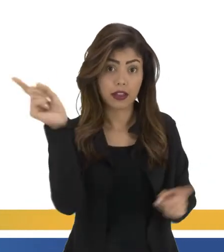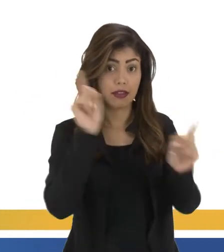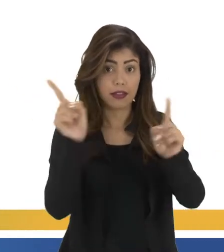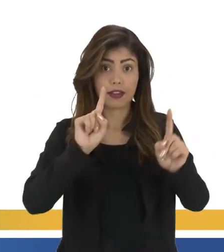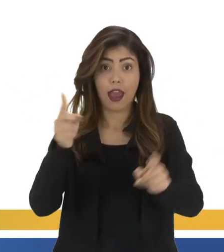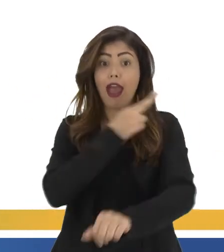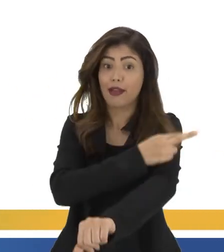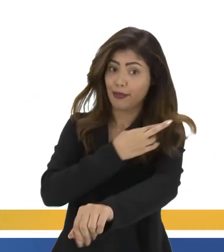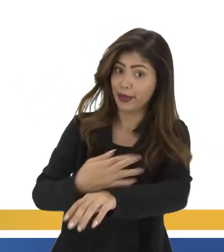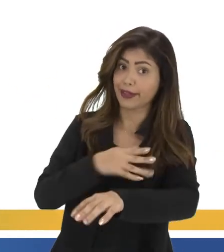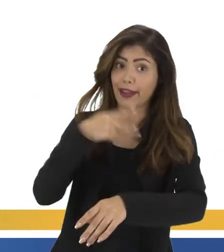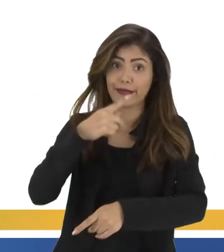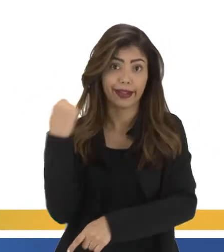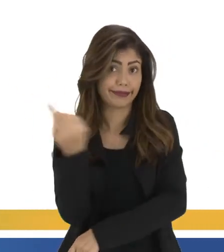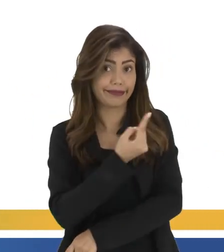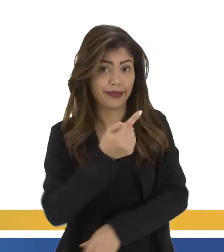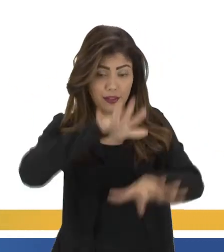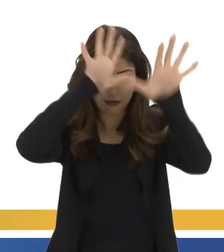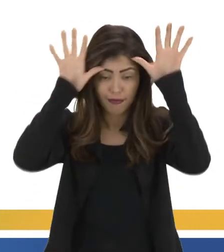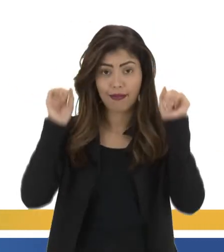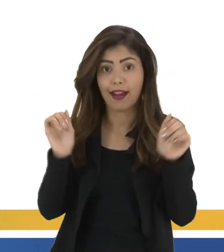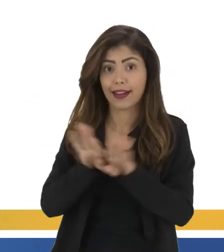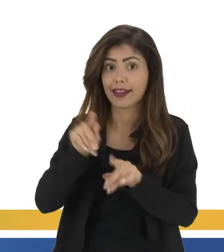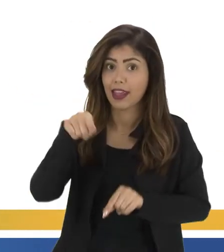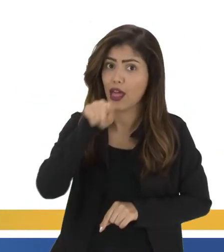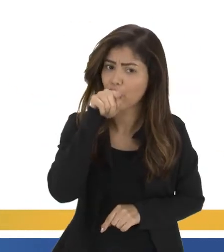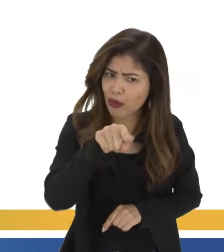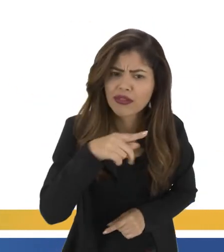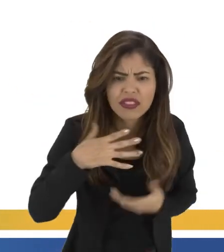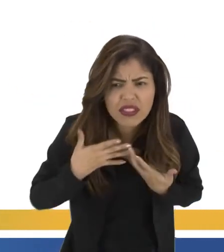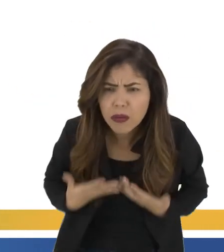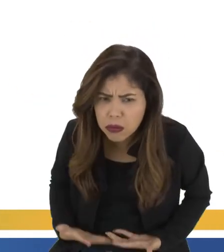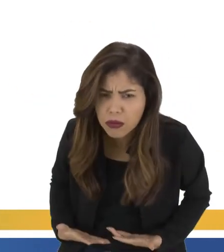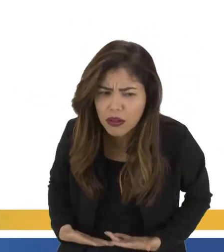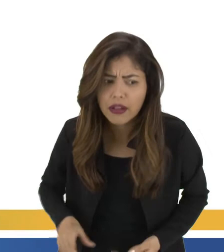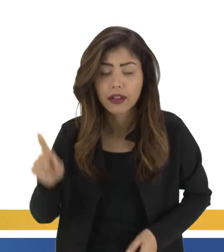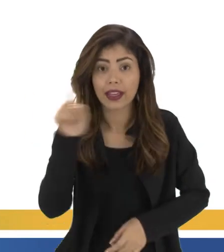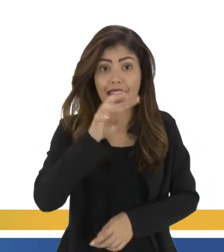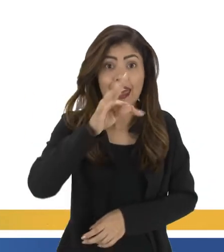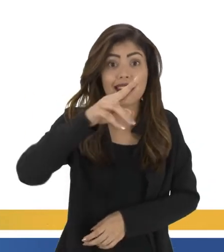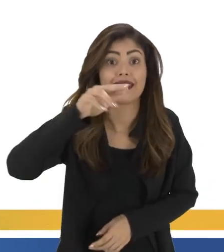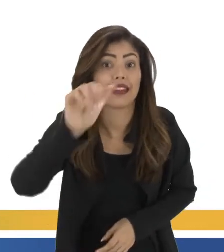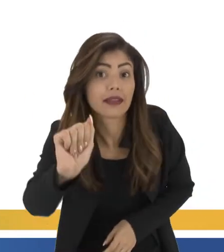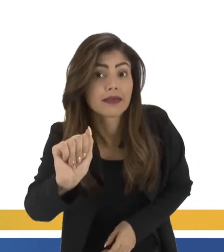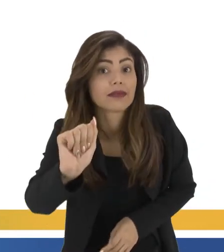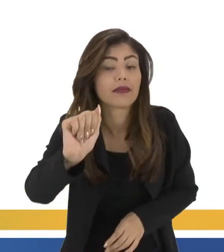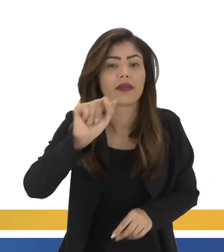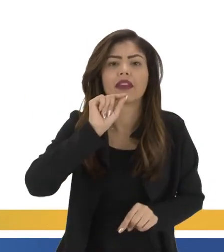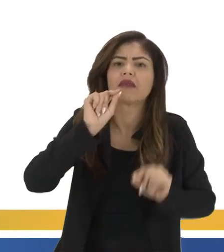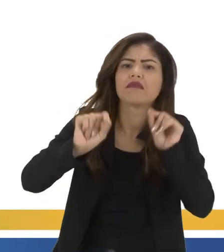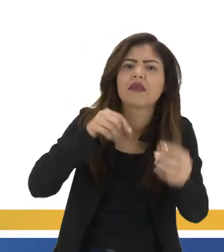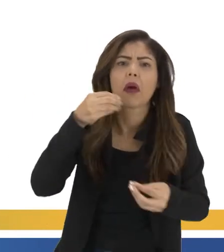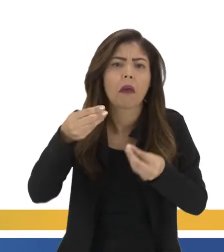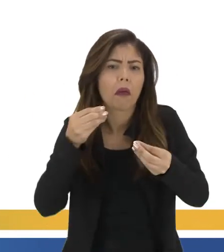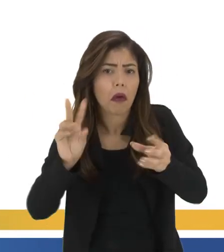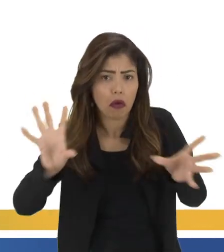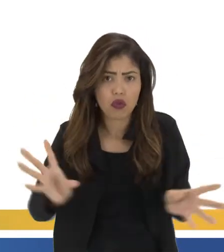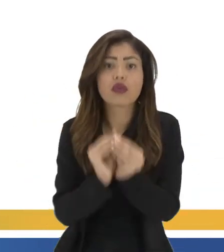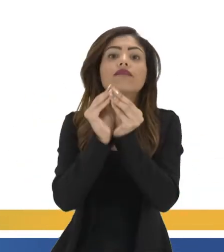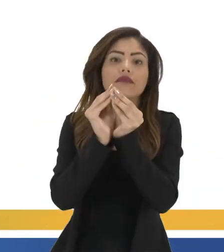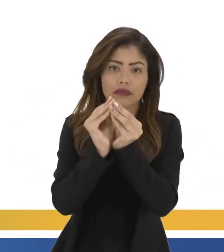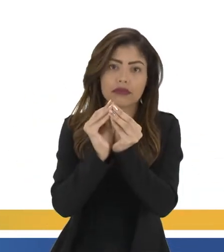Branco, principalmente, a gente não fala assim no Acre. Tu tá cansado? Esse tá, vamos dizer assim, seria uma forma